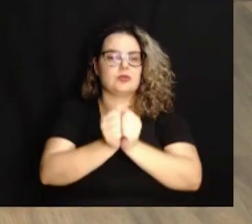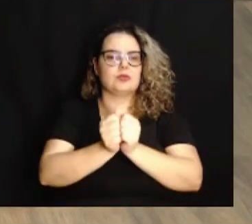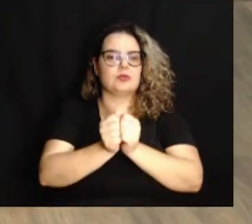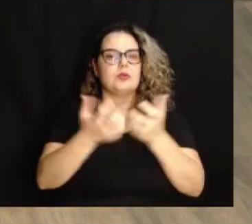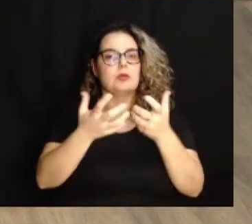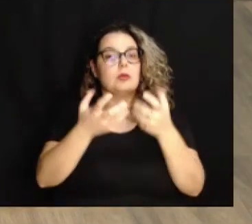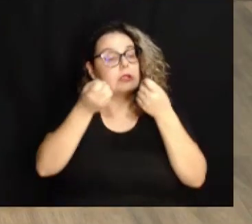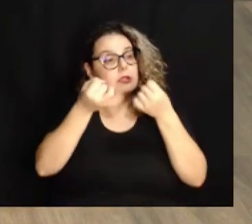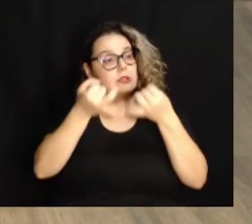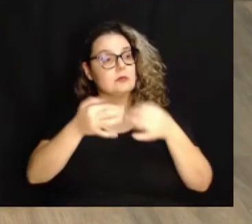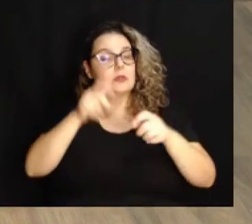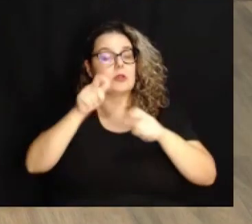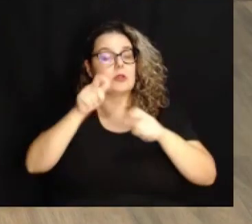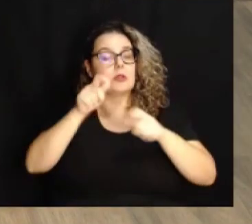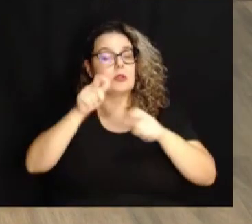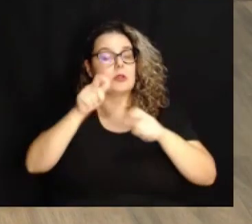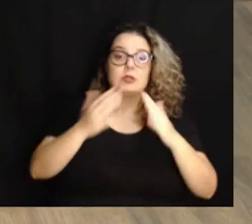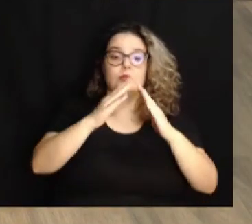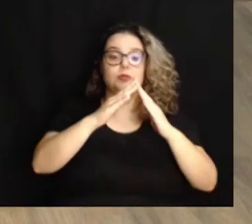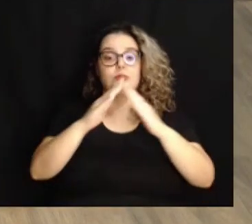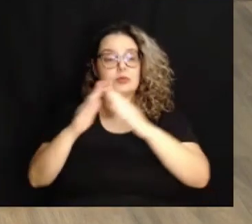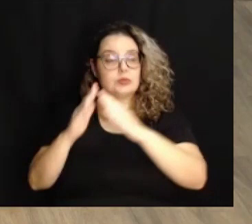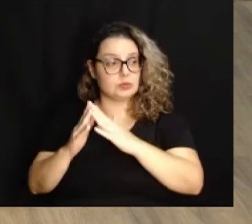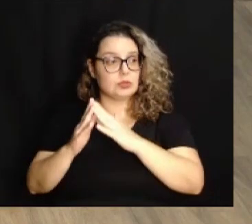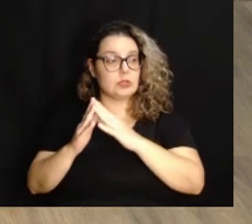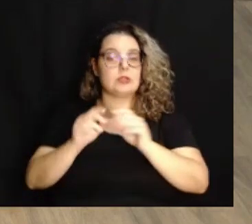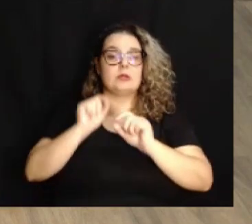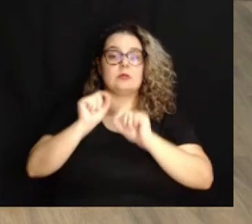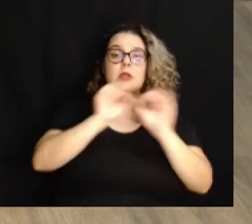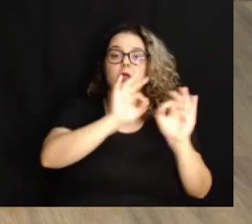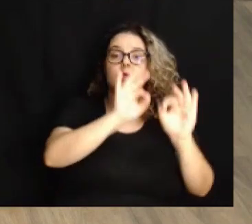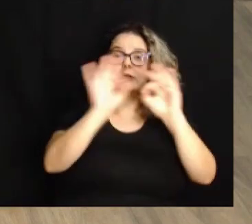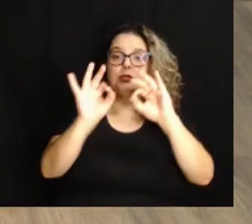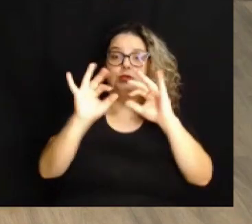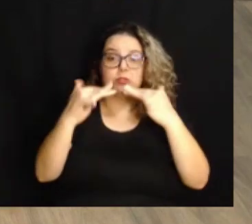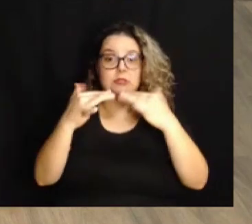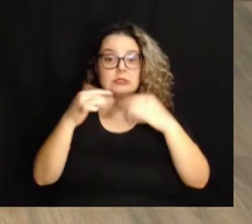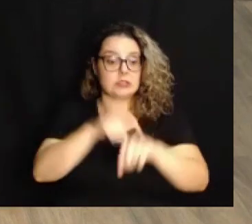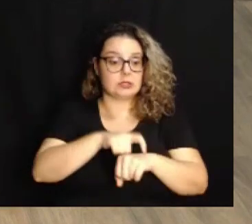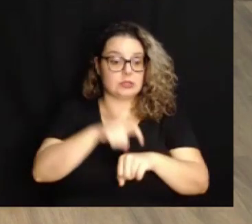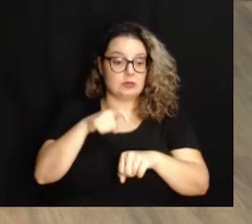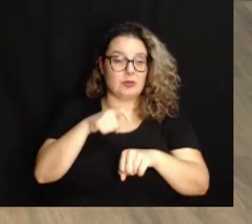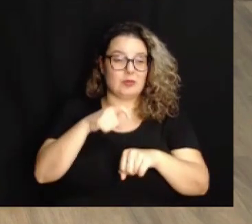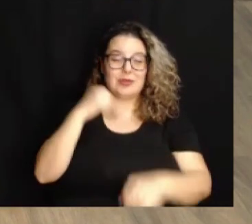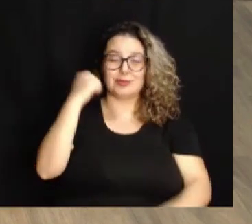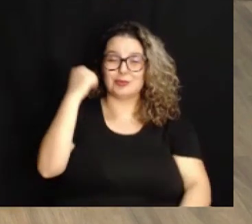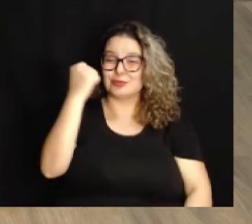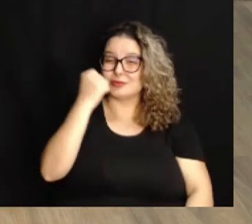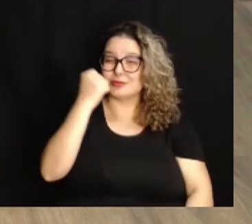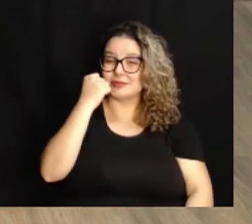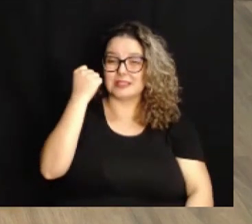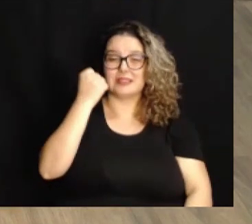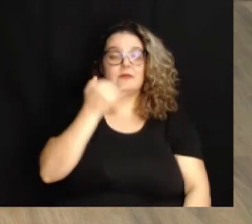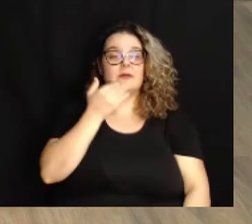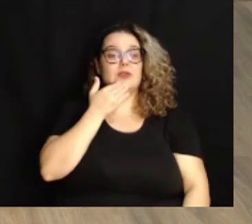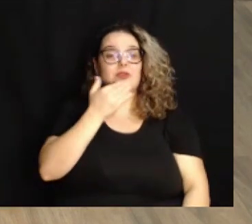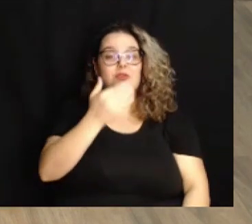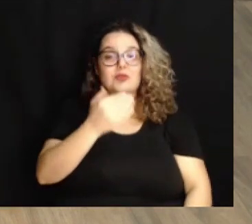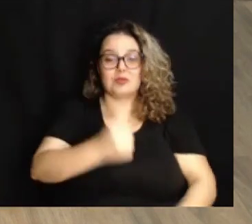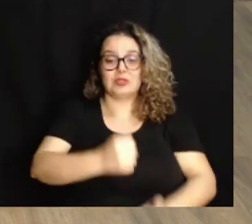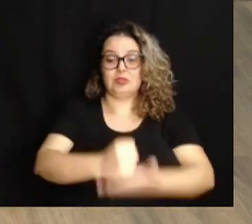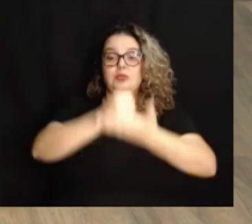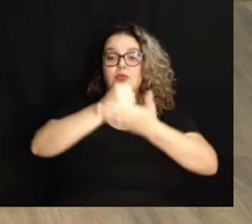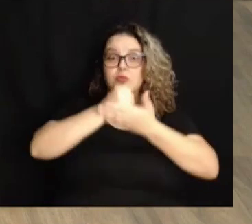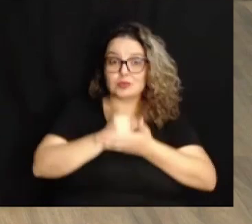pessoas de casa, né, para quem nos assiste, nesse momento crucial do pedido de socorro, que na verdade é um pedido